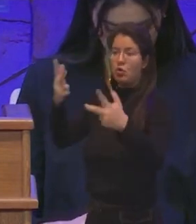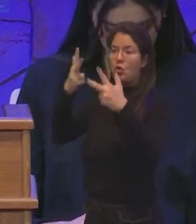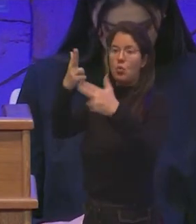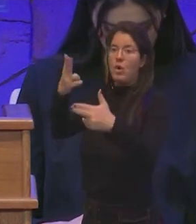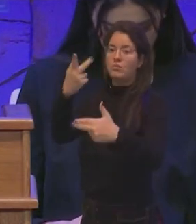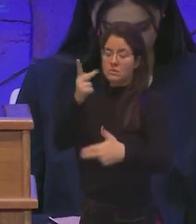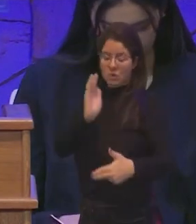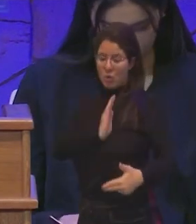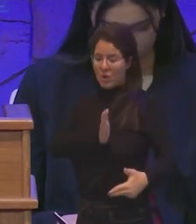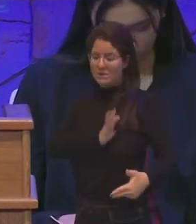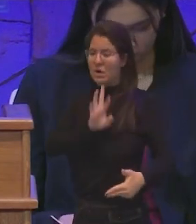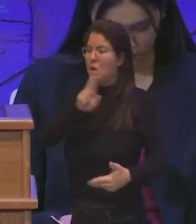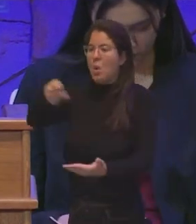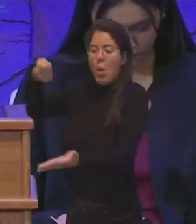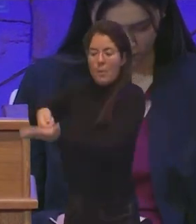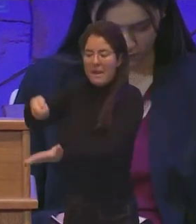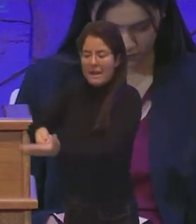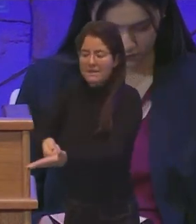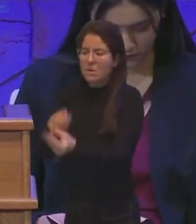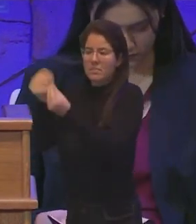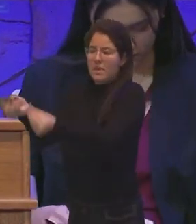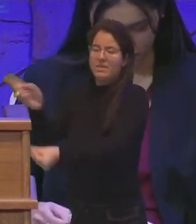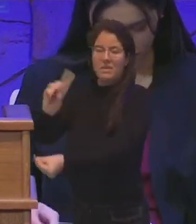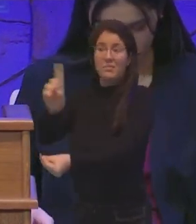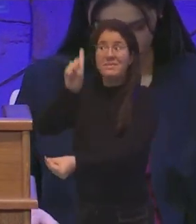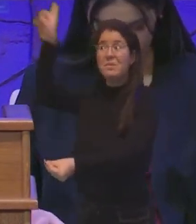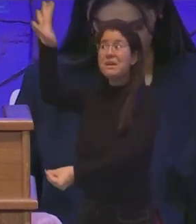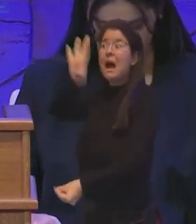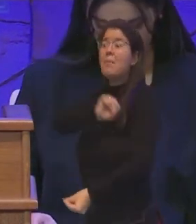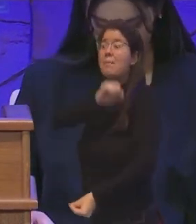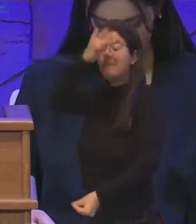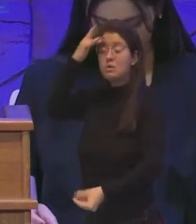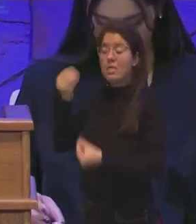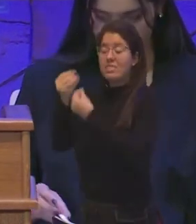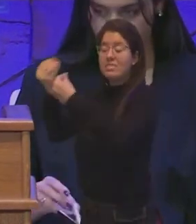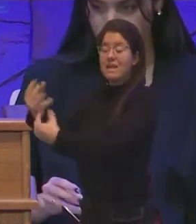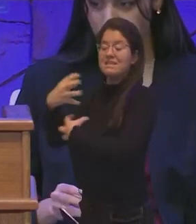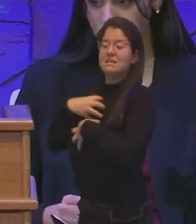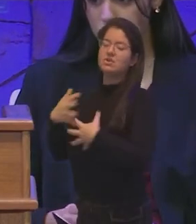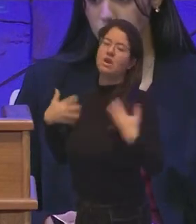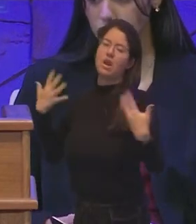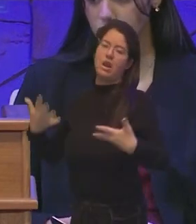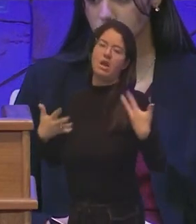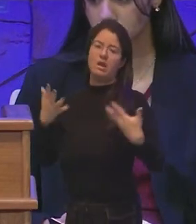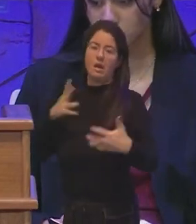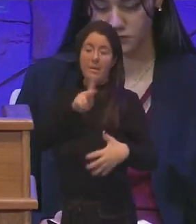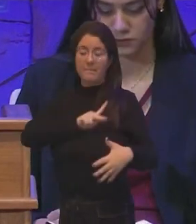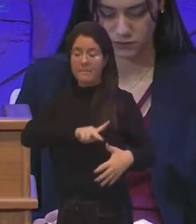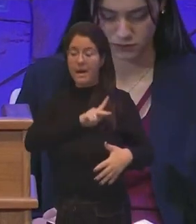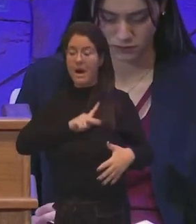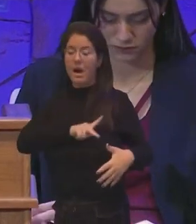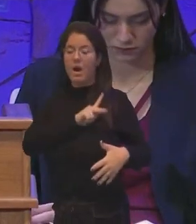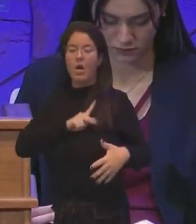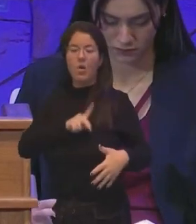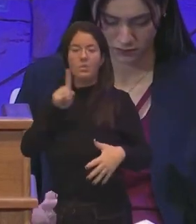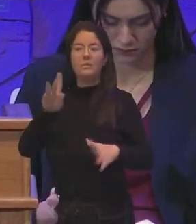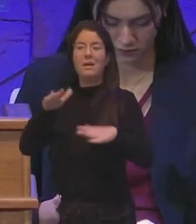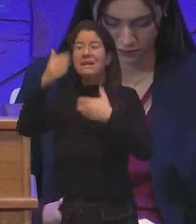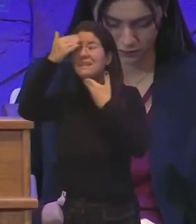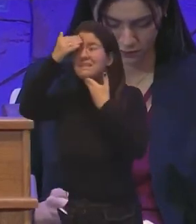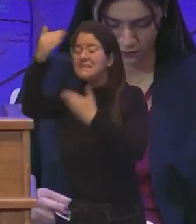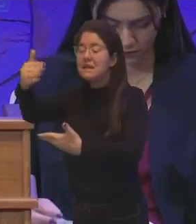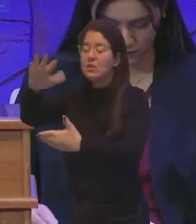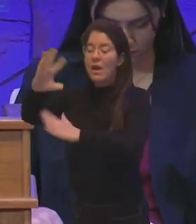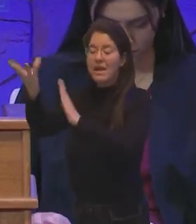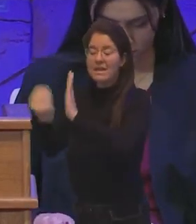ou por obrigação, pois Deus ama quem dá com alegria. Aqui Paulo está agradecendo as igrejas que eram parceiras do